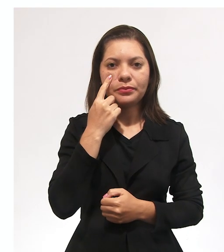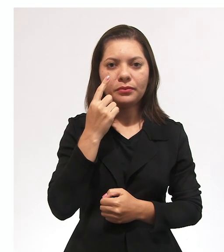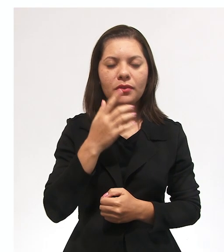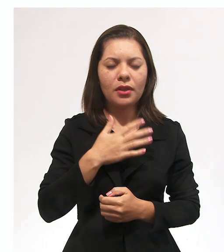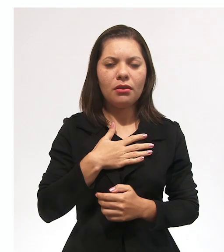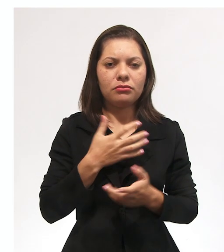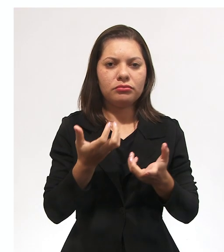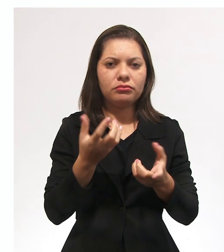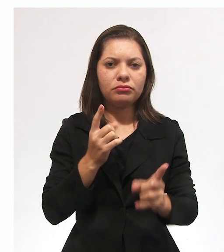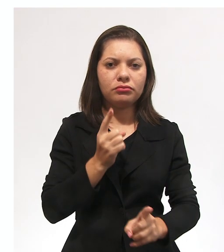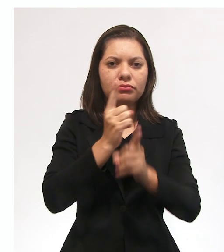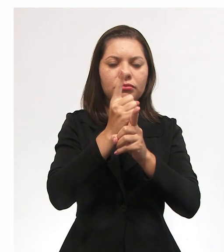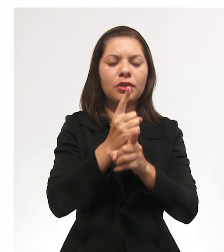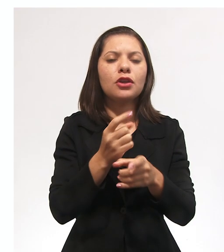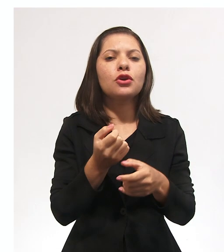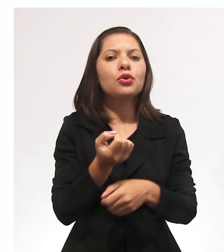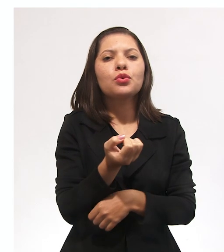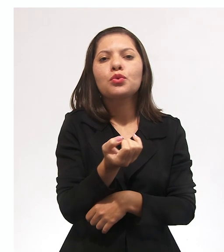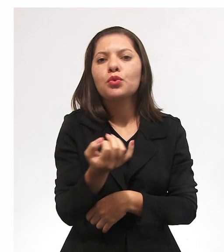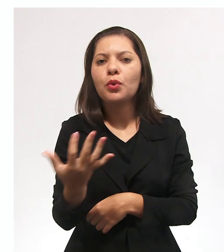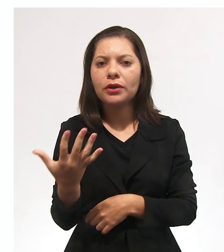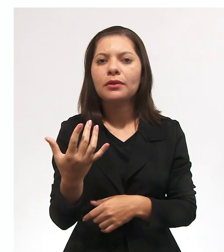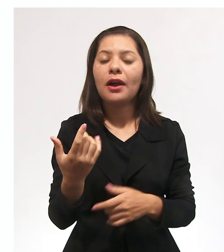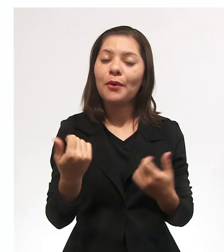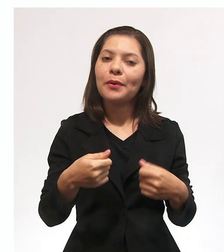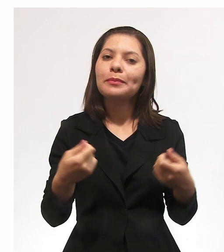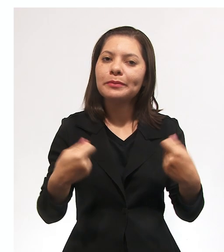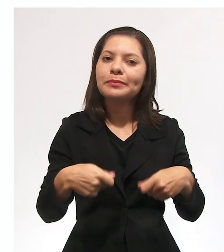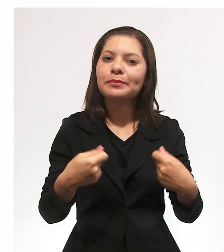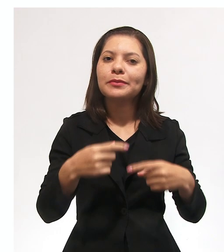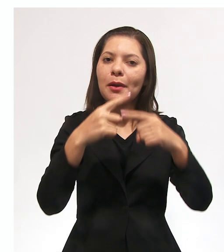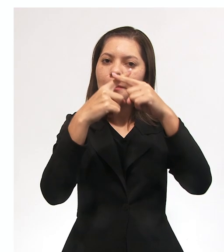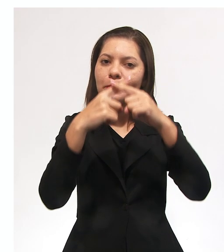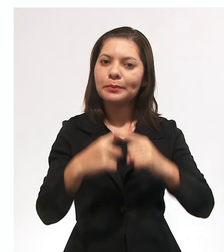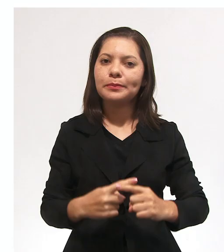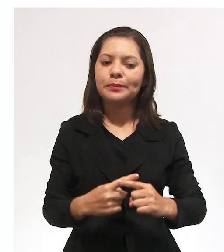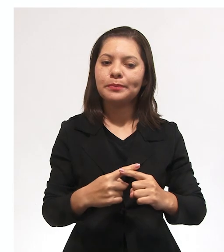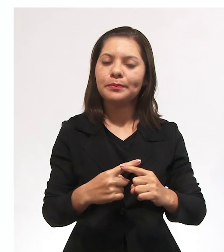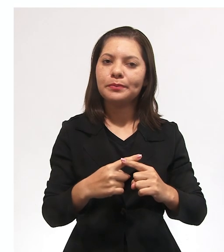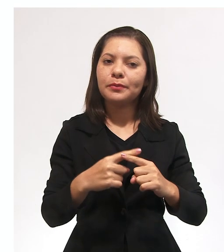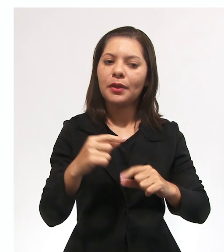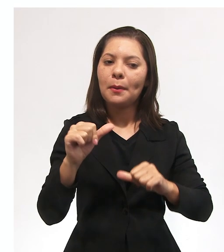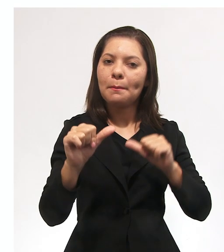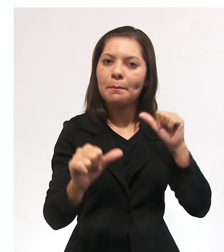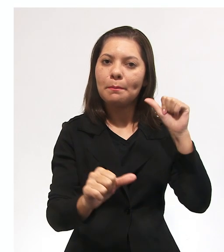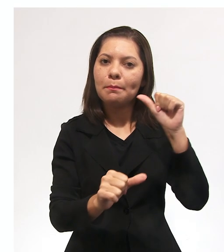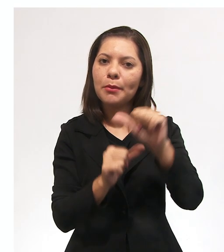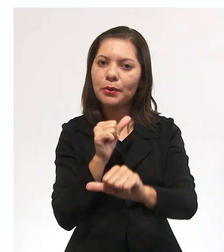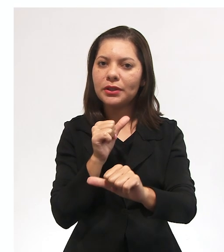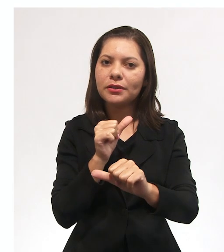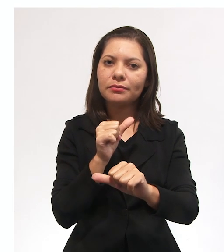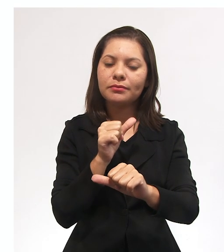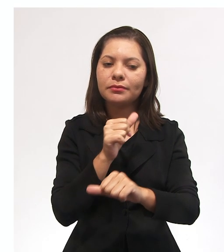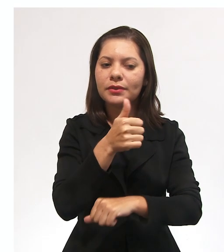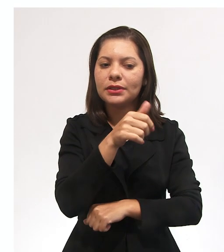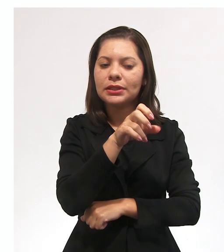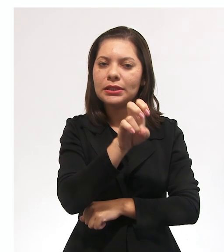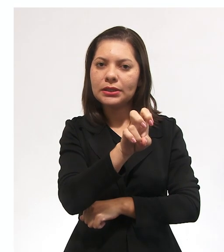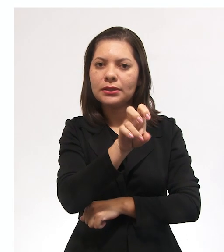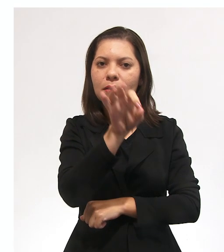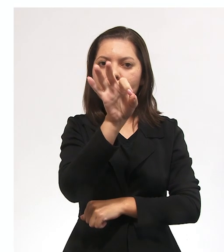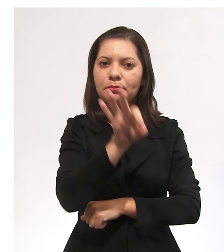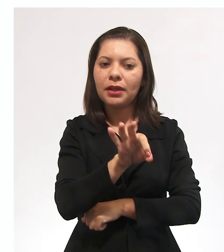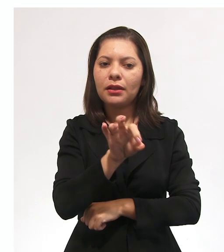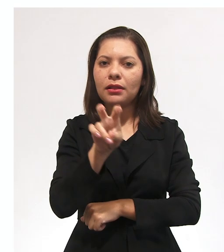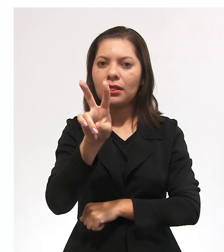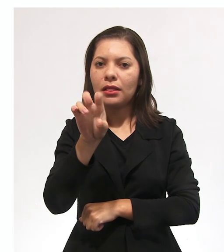achar quanto é 15% de 500, eu faço uma multiplicação. Eu transformo, aqui na nossa primeira demonstração é